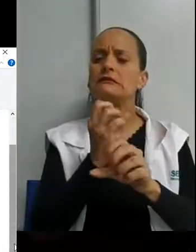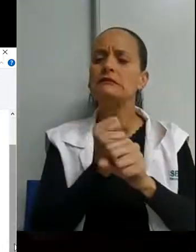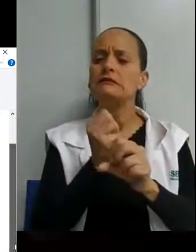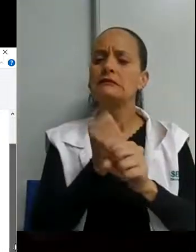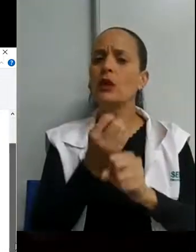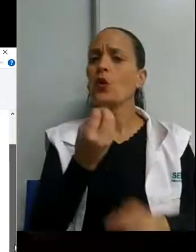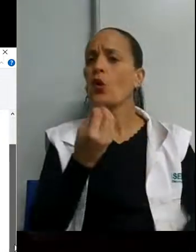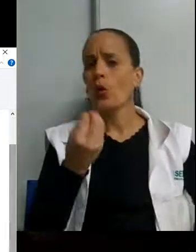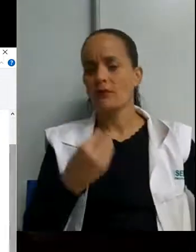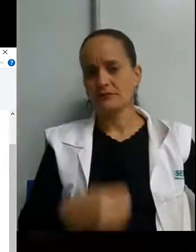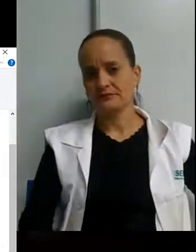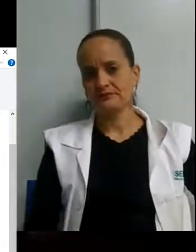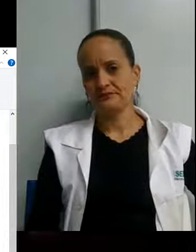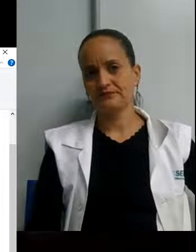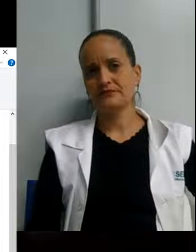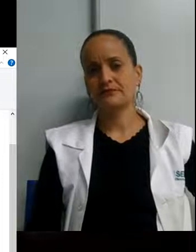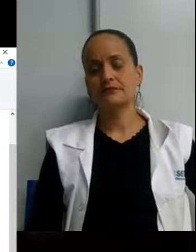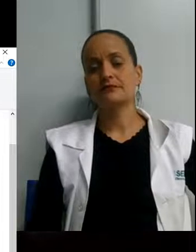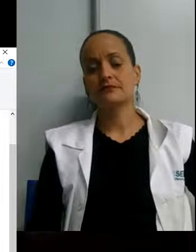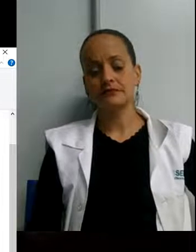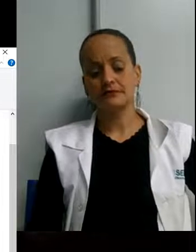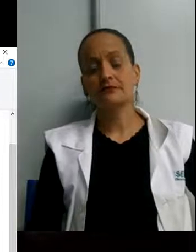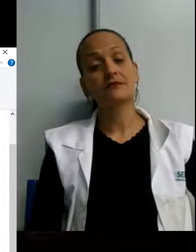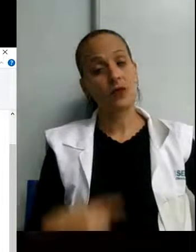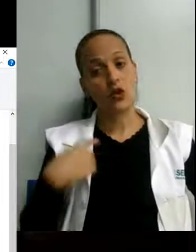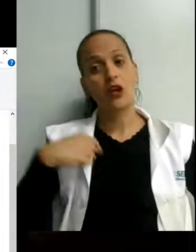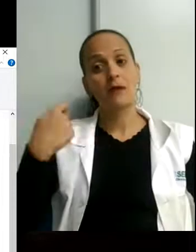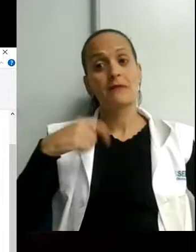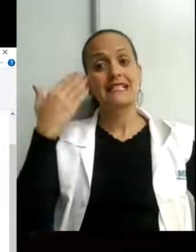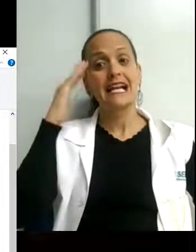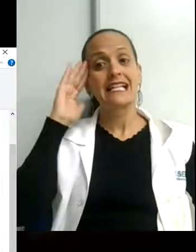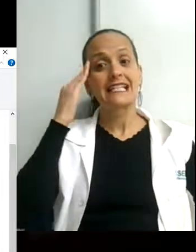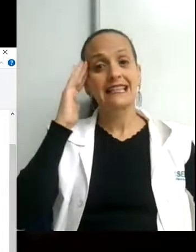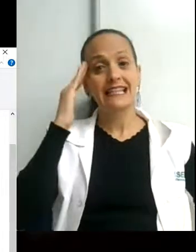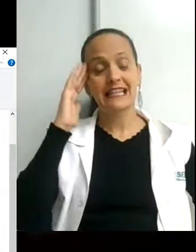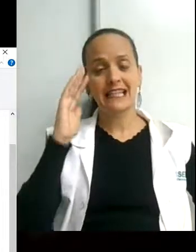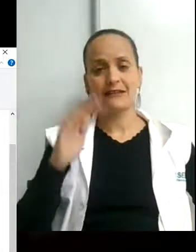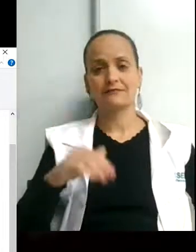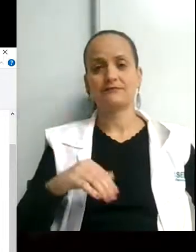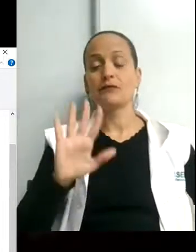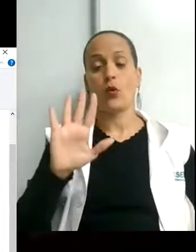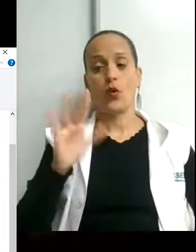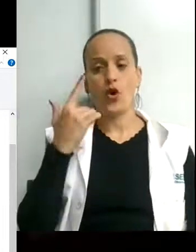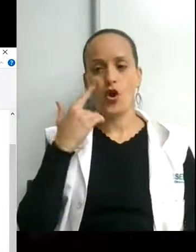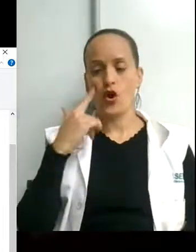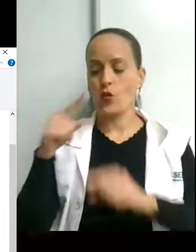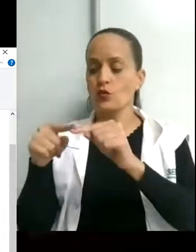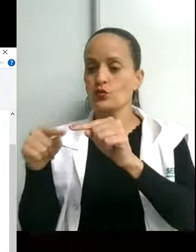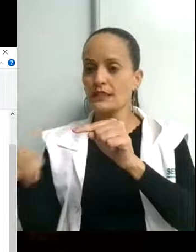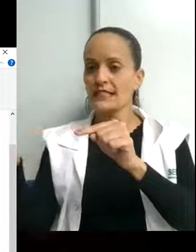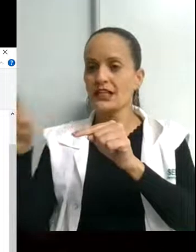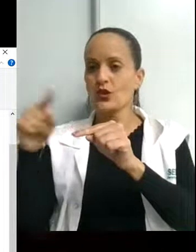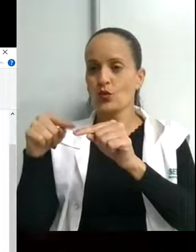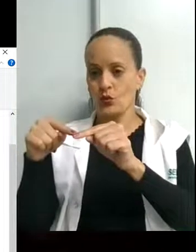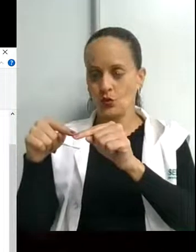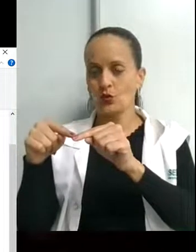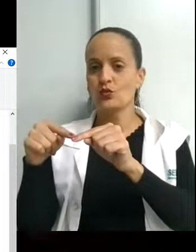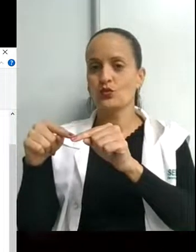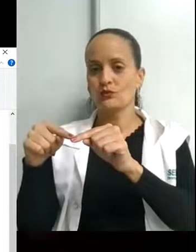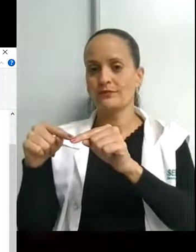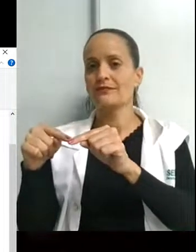esse exercício? É justamente interpretando as situações, né? Então, só o circuito da casa nova, ele tem 20 kVA.